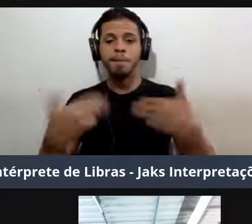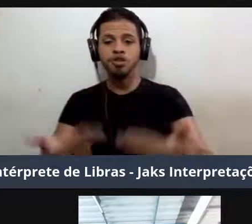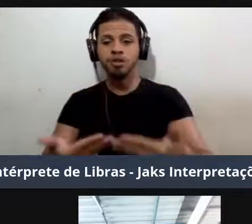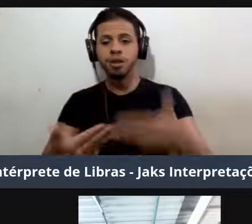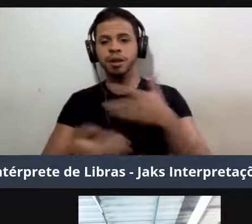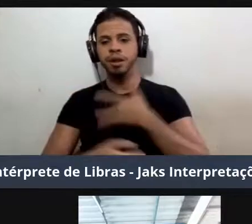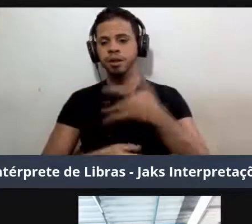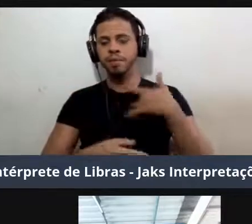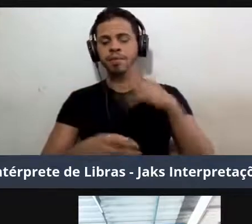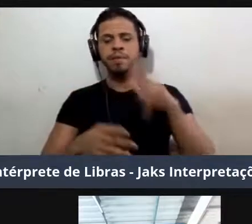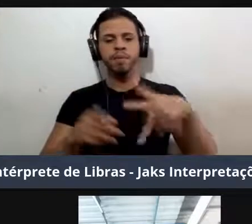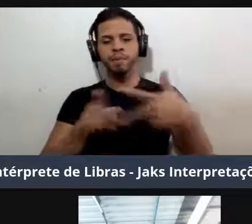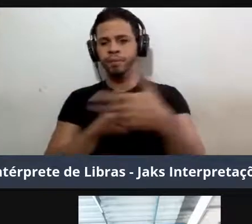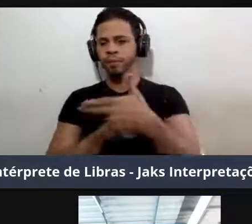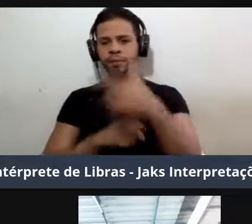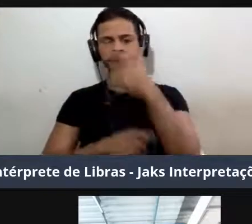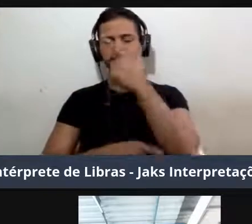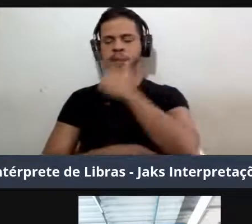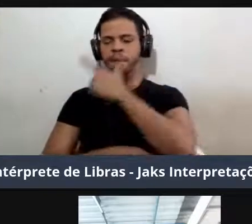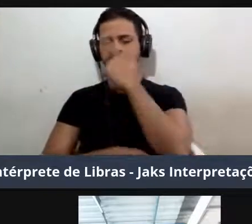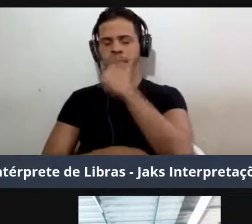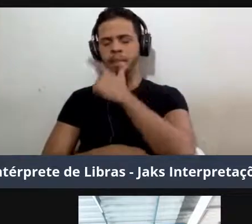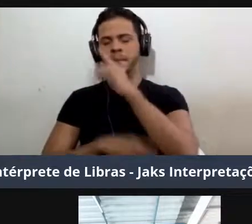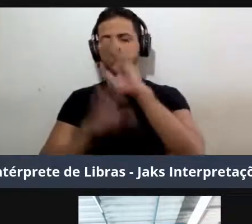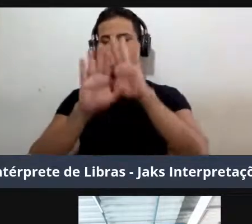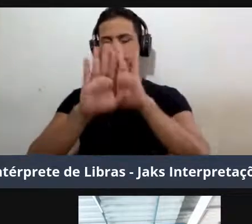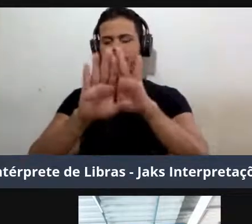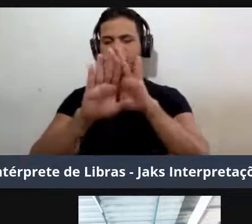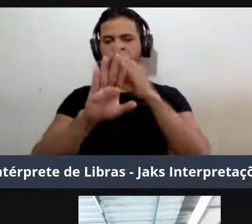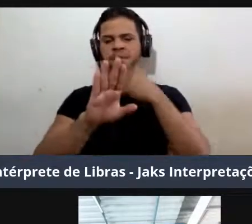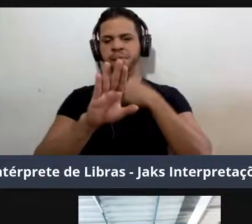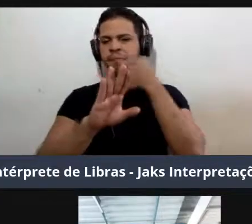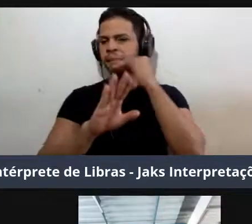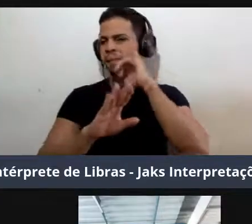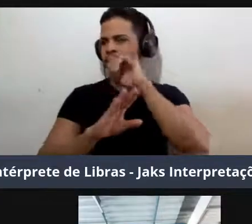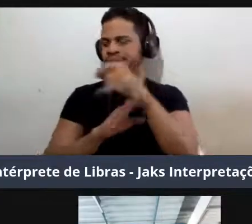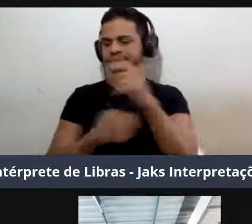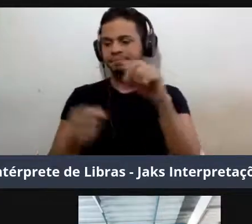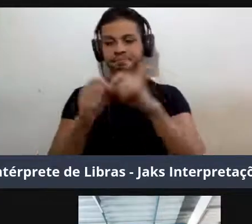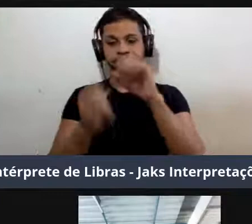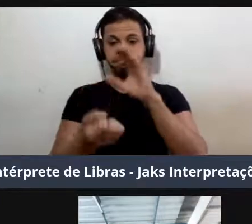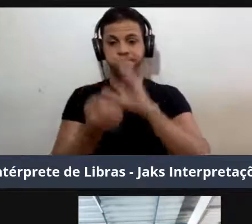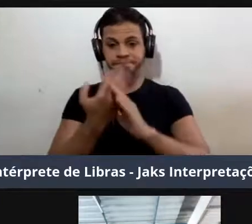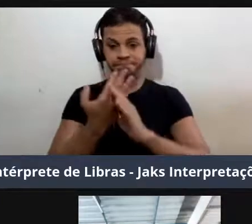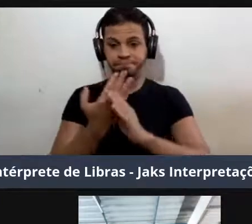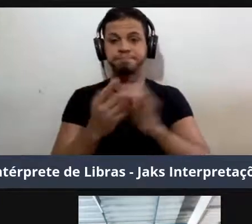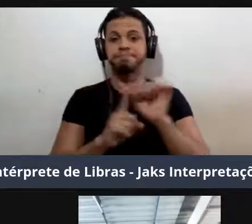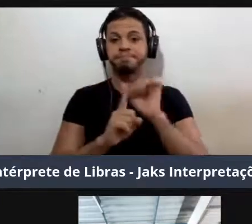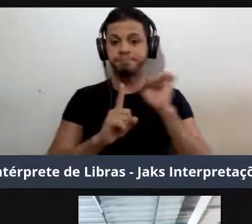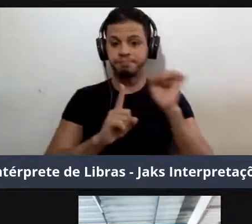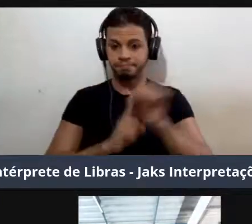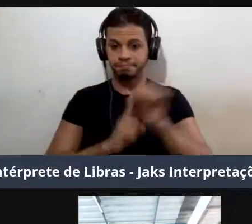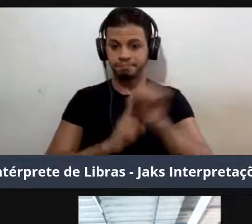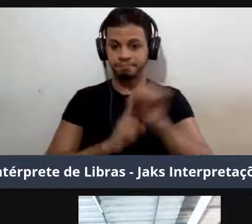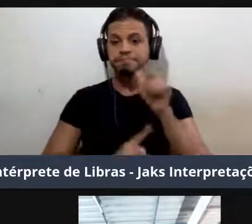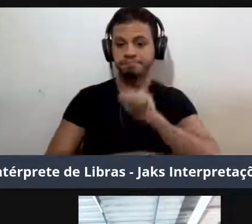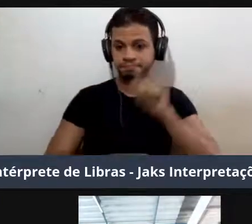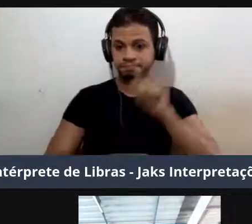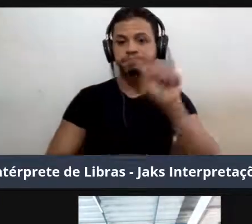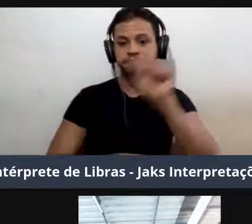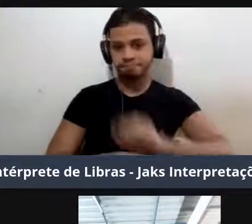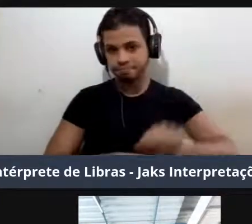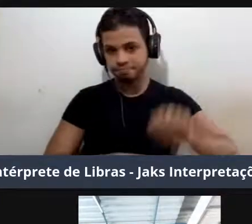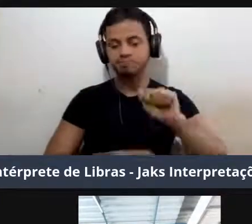tivemos essa oportunidade, que formou essa associação, aí a gente conseguiu reunir vários municípios.